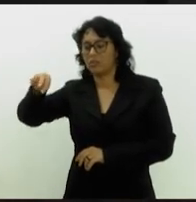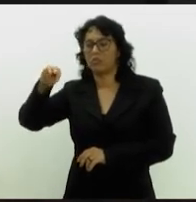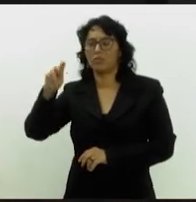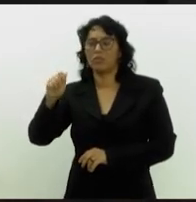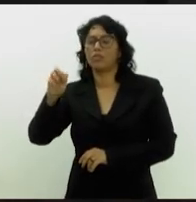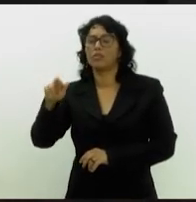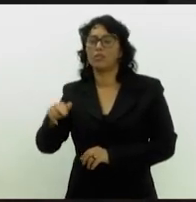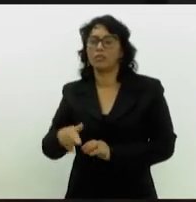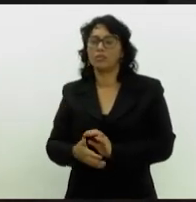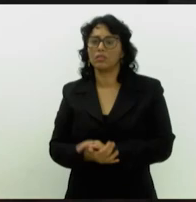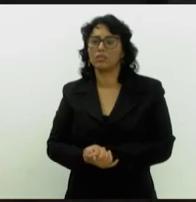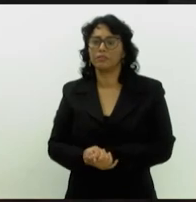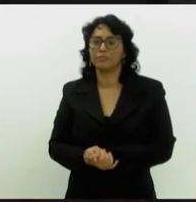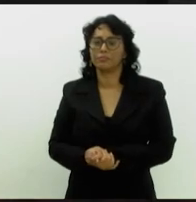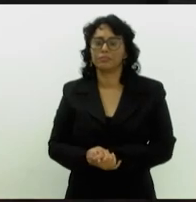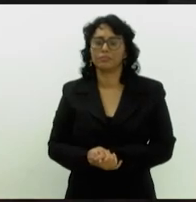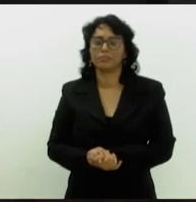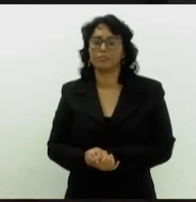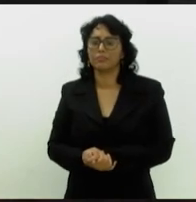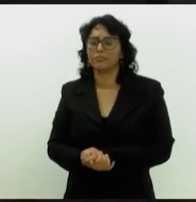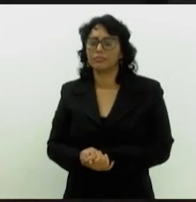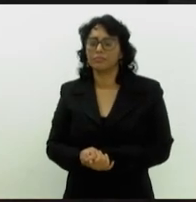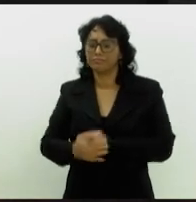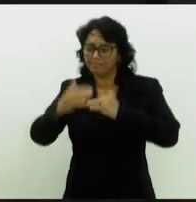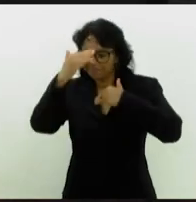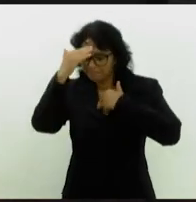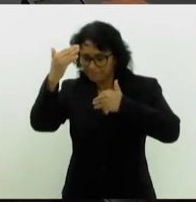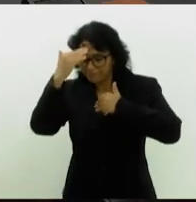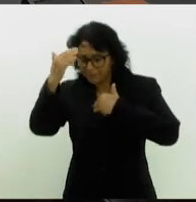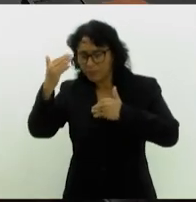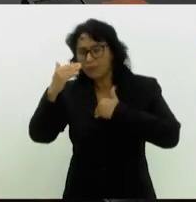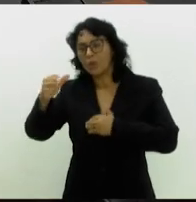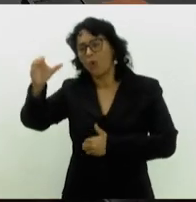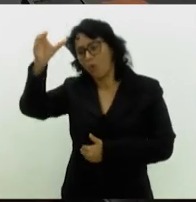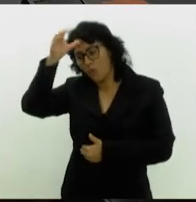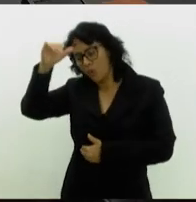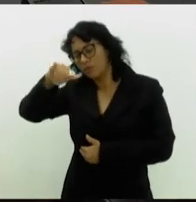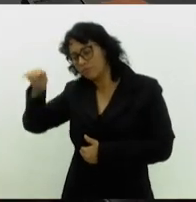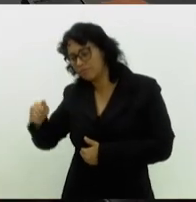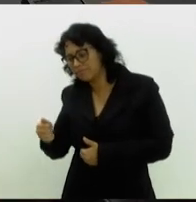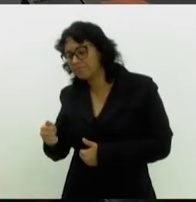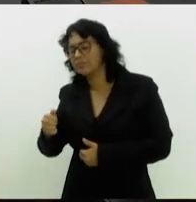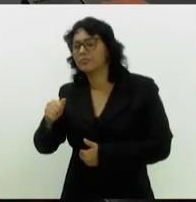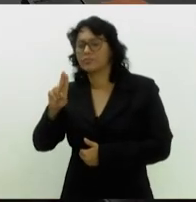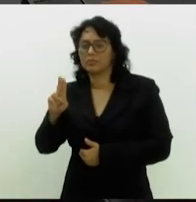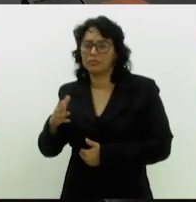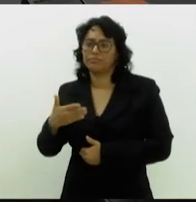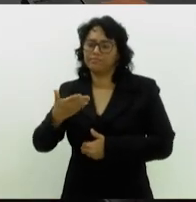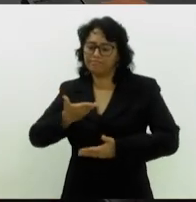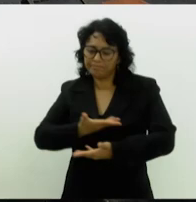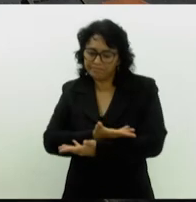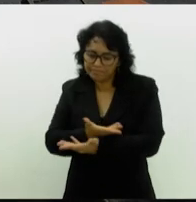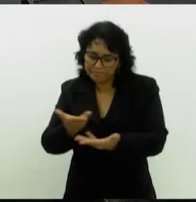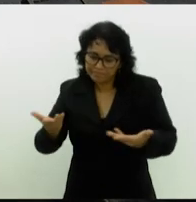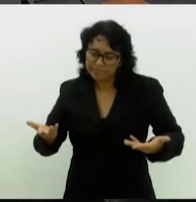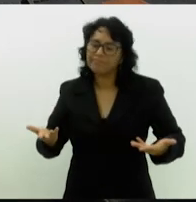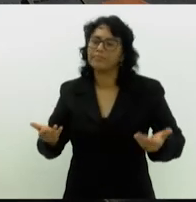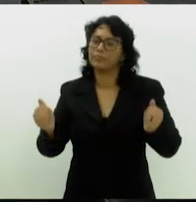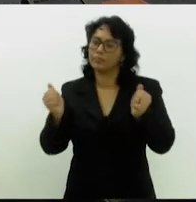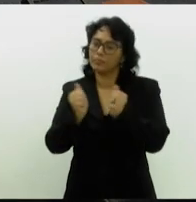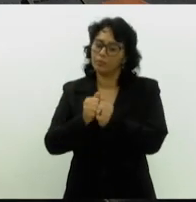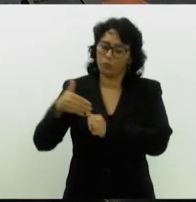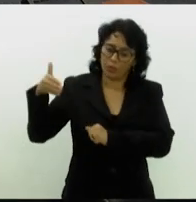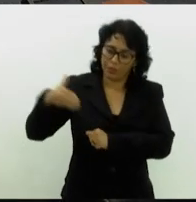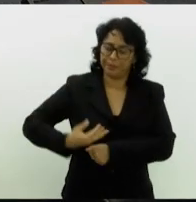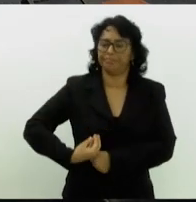tempo regimental Obrigado presidenta Ju nós estamos aqui mais